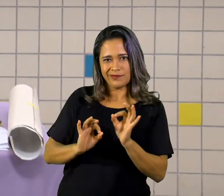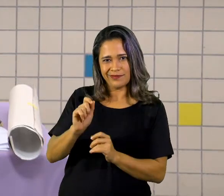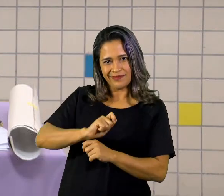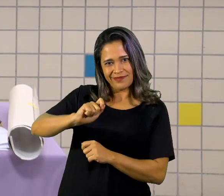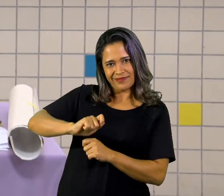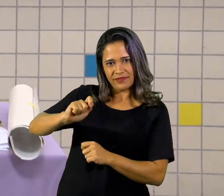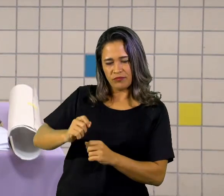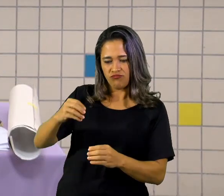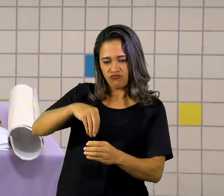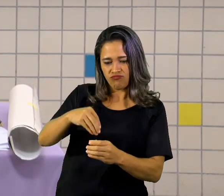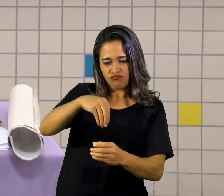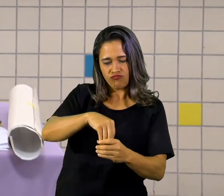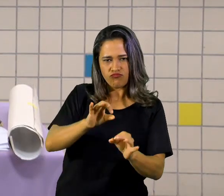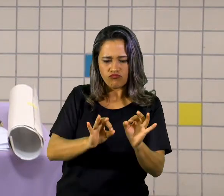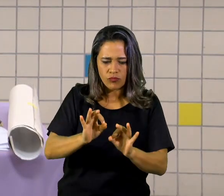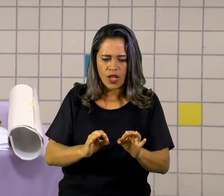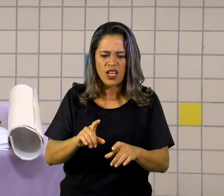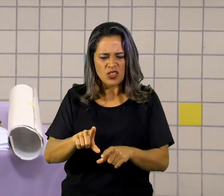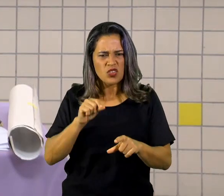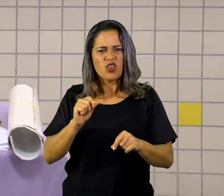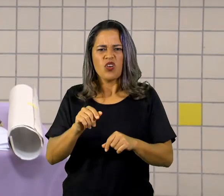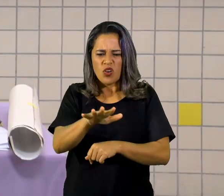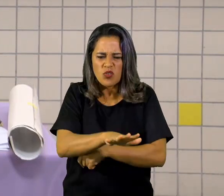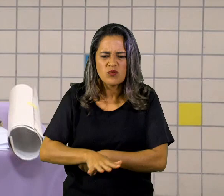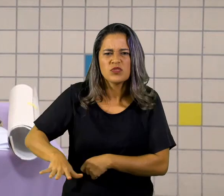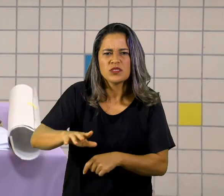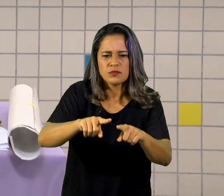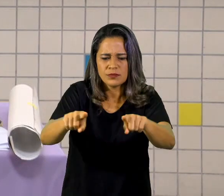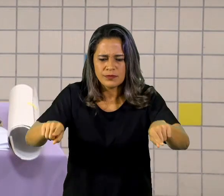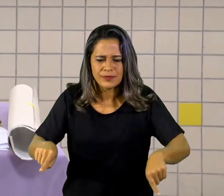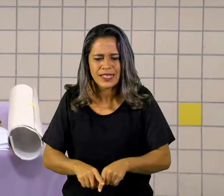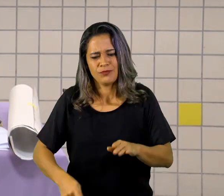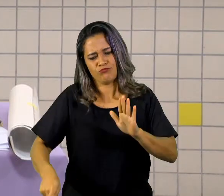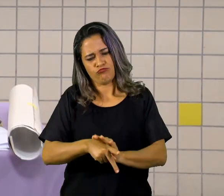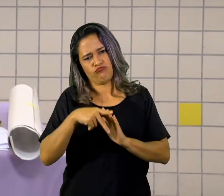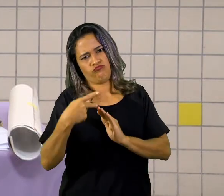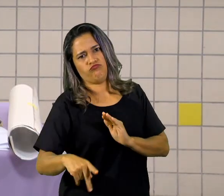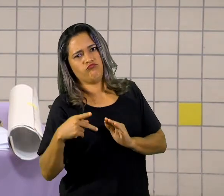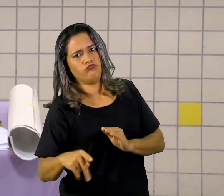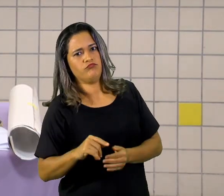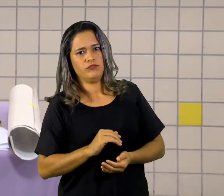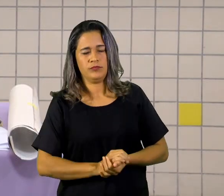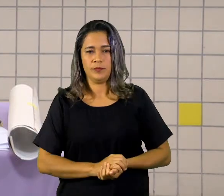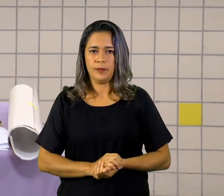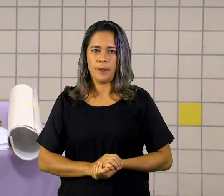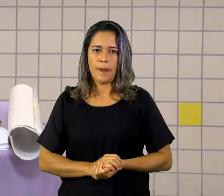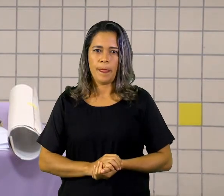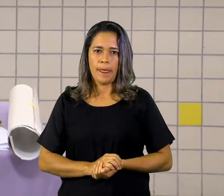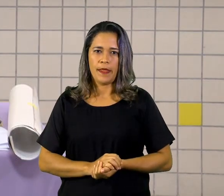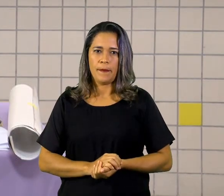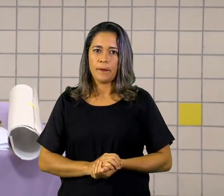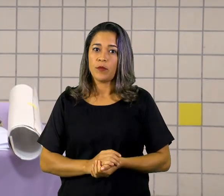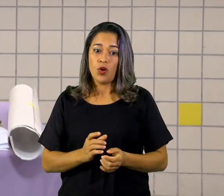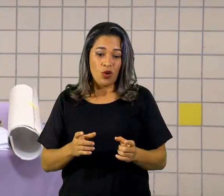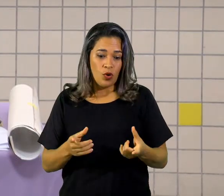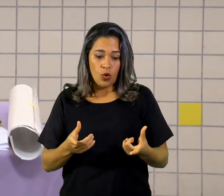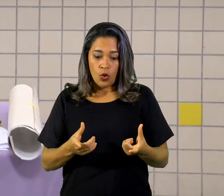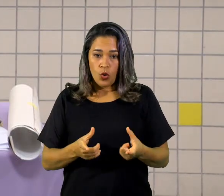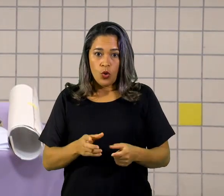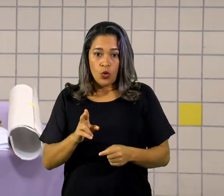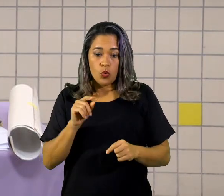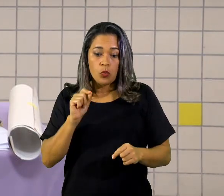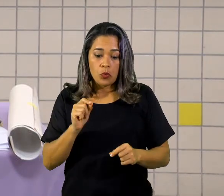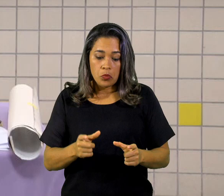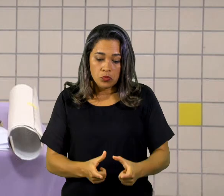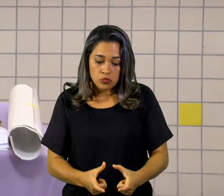Escolha um espaço que seja para ela, para suas necessidades. Os suportes, você pode pensar